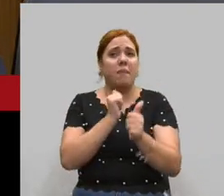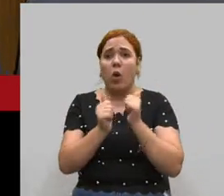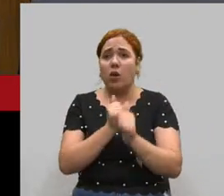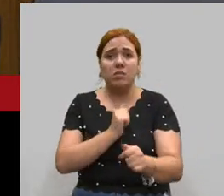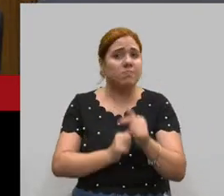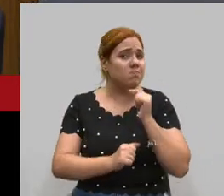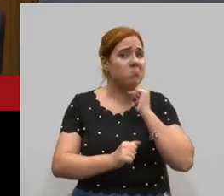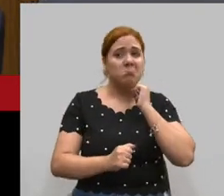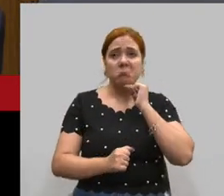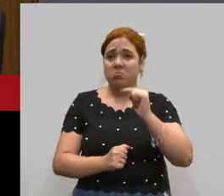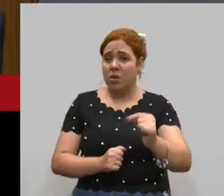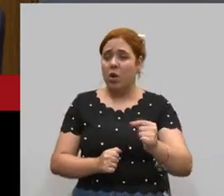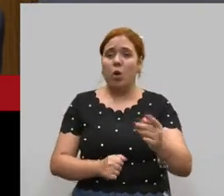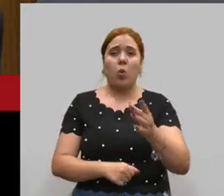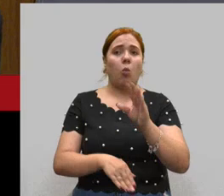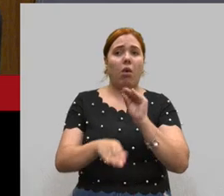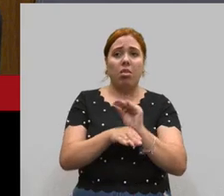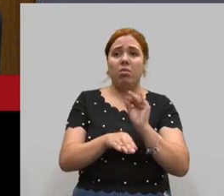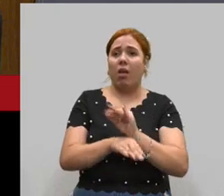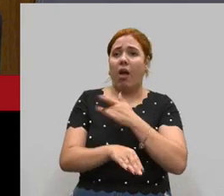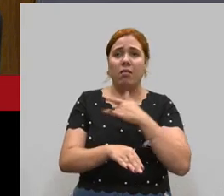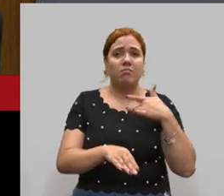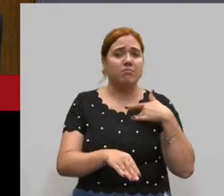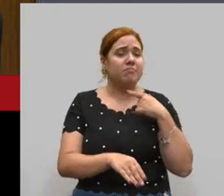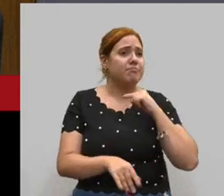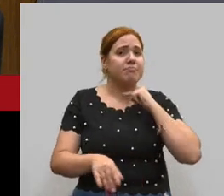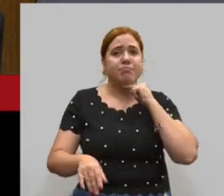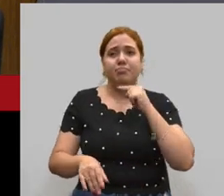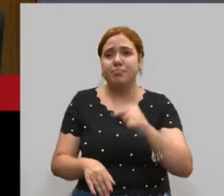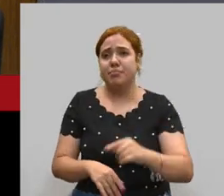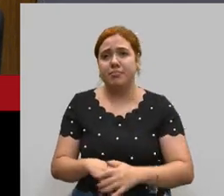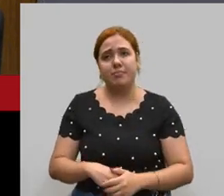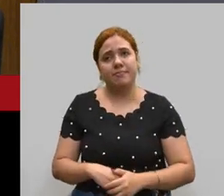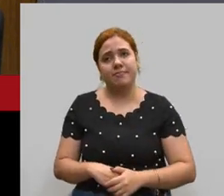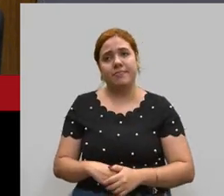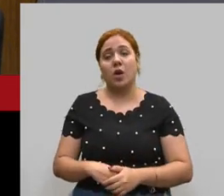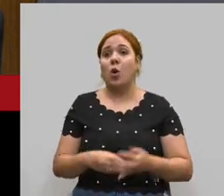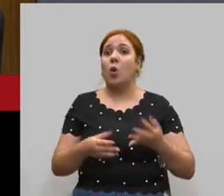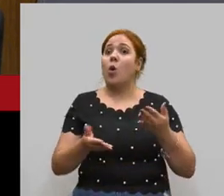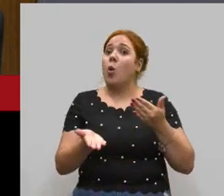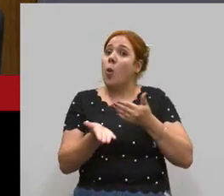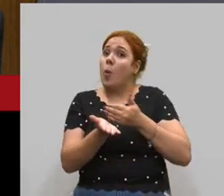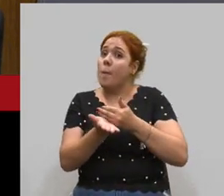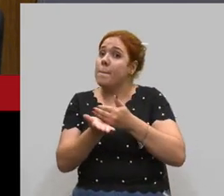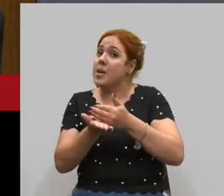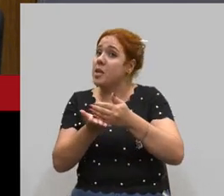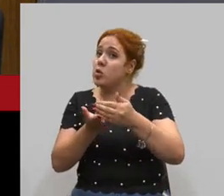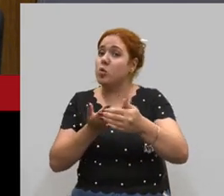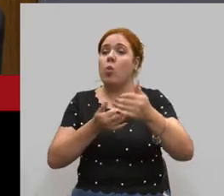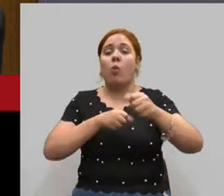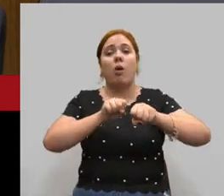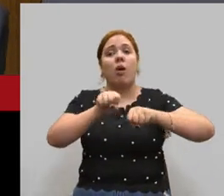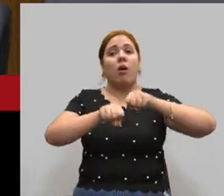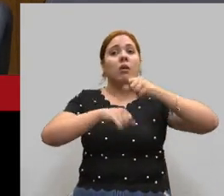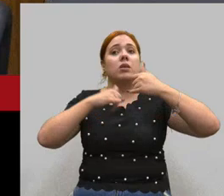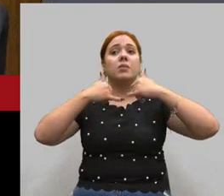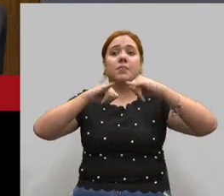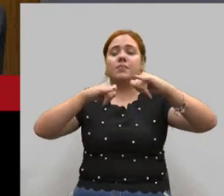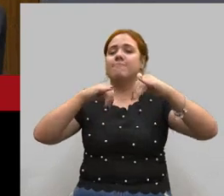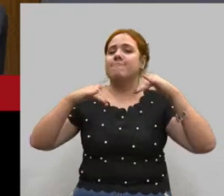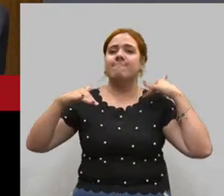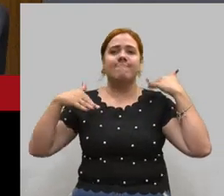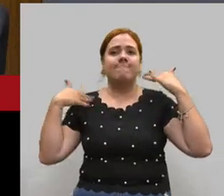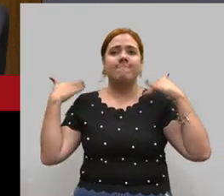de condicionamento físico muitas pessoas que inclusive começaram ali com a bicicleta elétrica como um lazer e